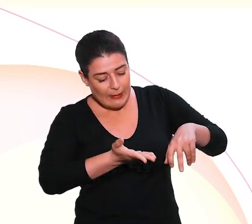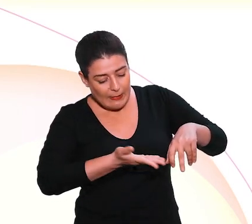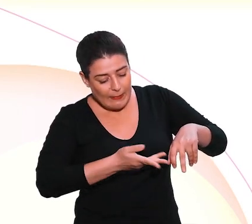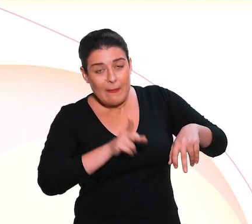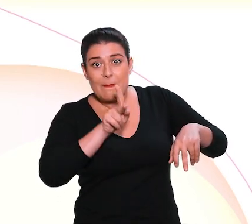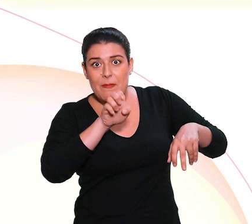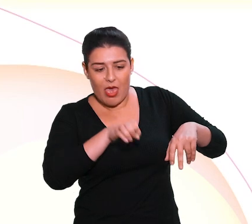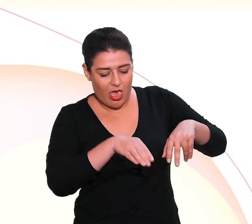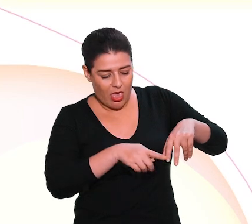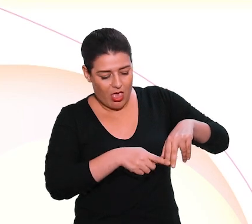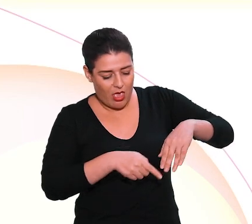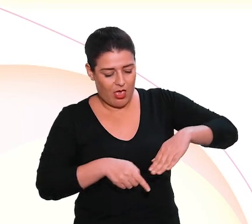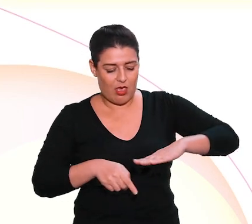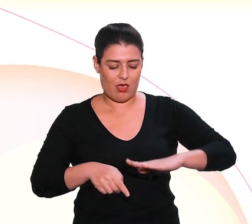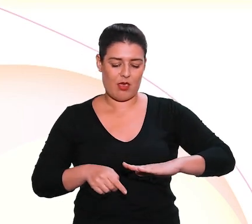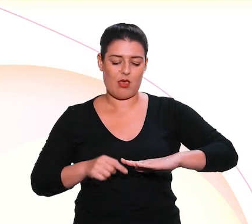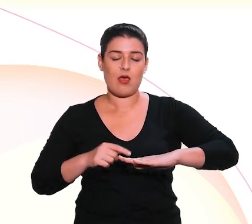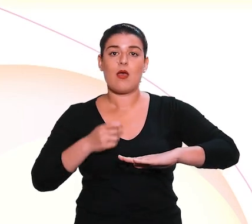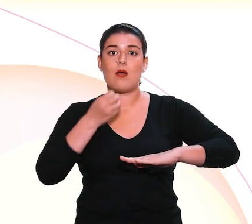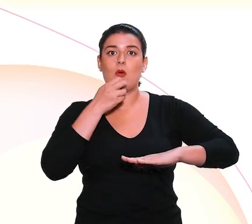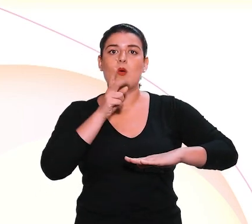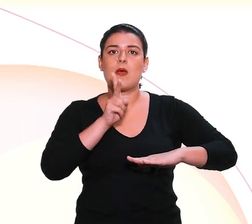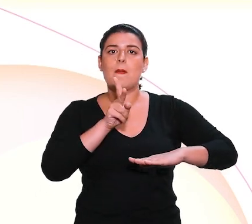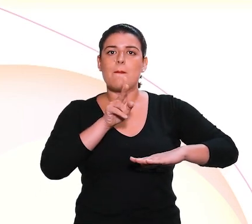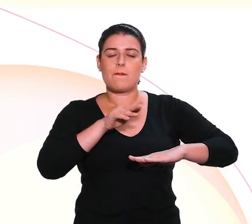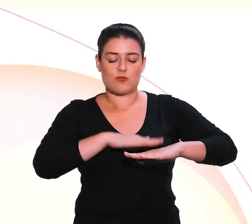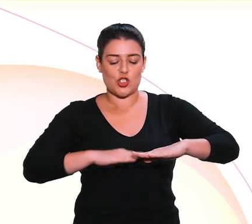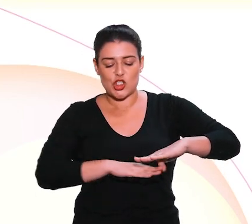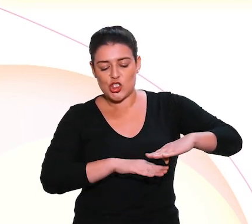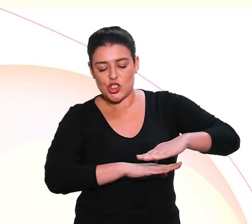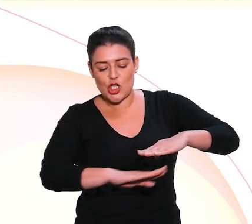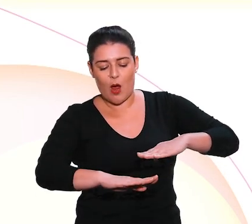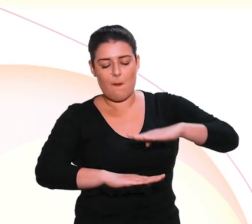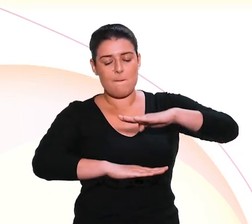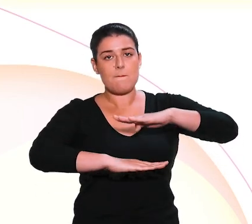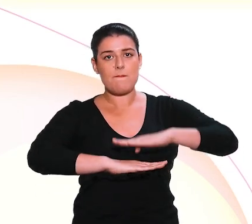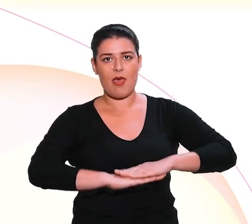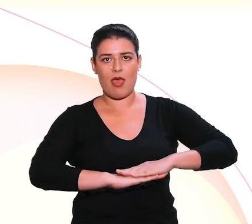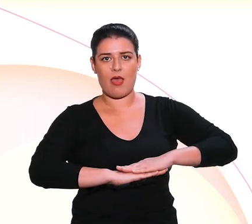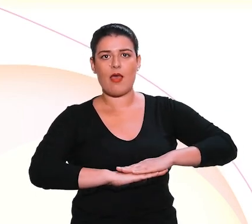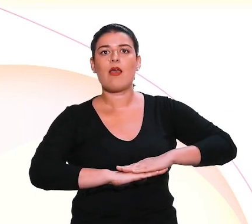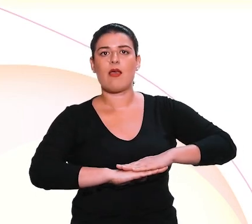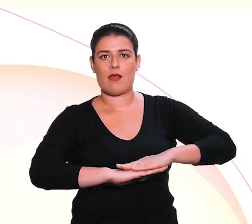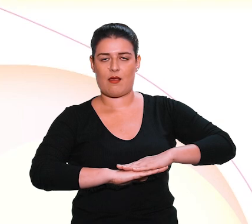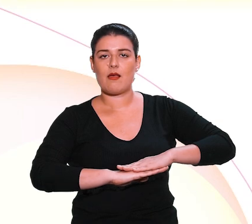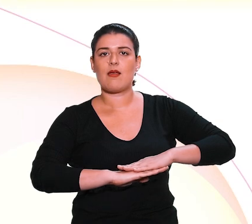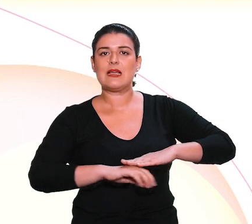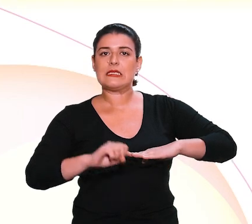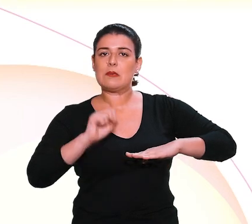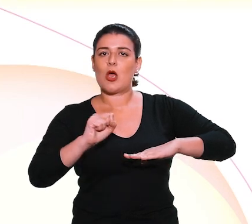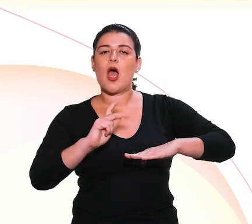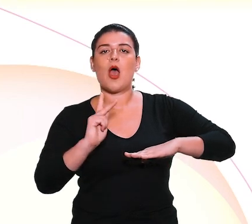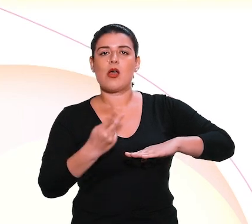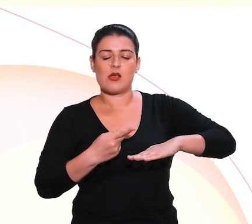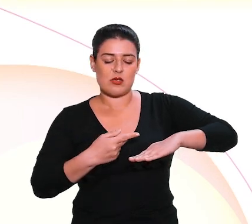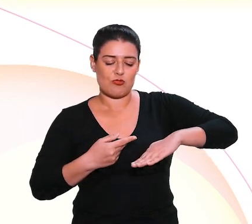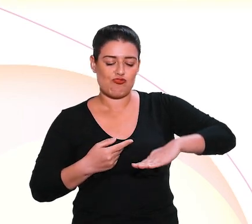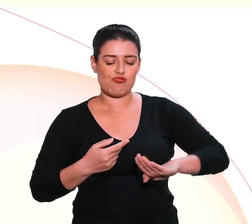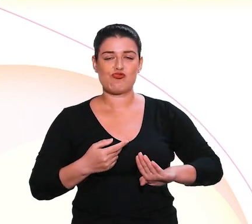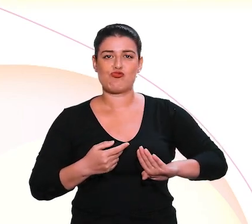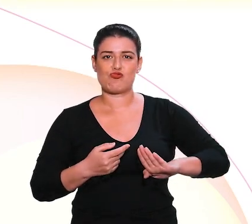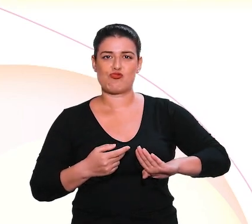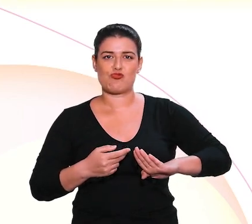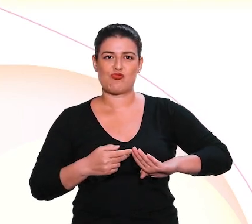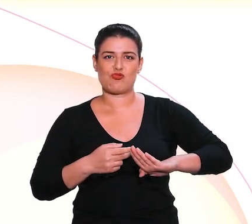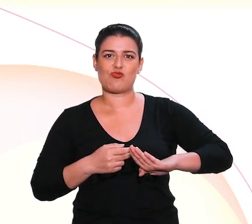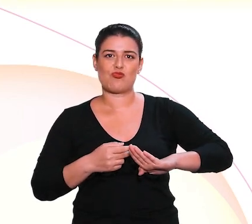pé, tomar muito cuidado para que o pé fique sempre apoiado no solo, porque senão ele vai fazer uma deformidade muito comum, que é a deformidade de